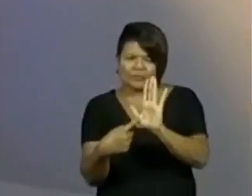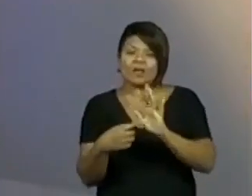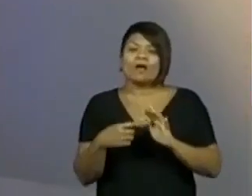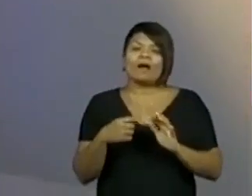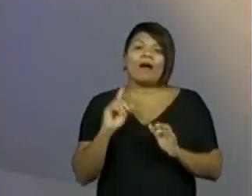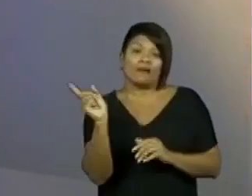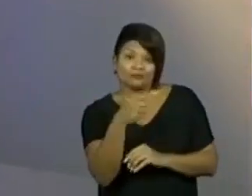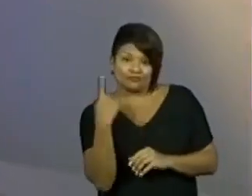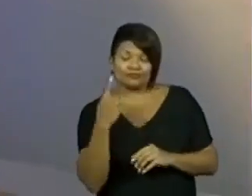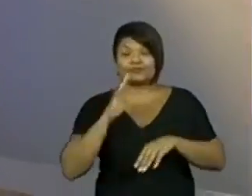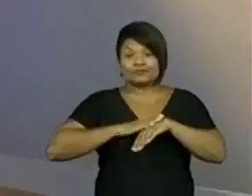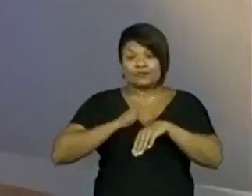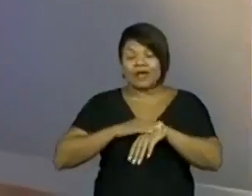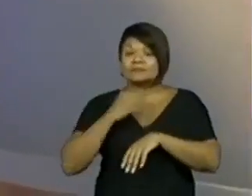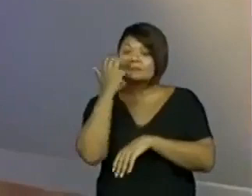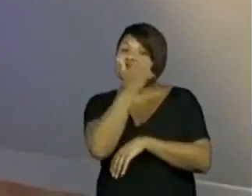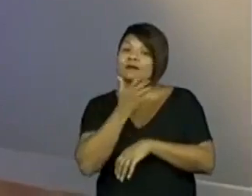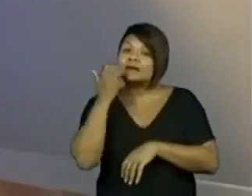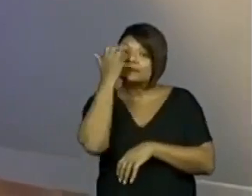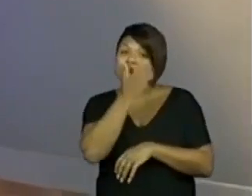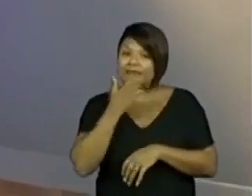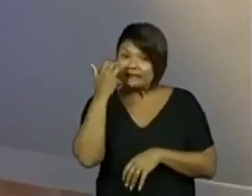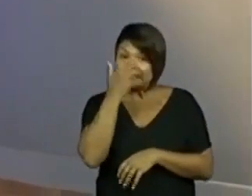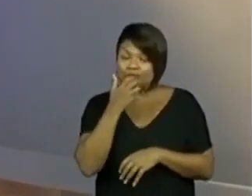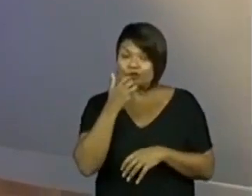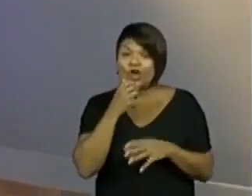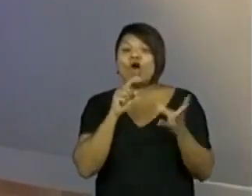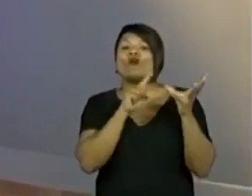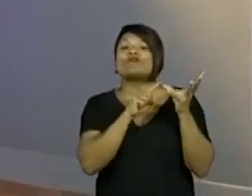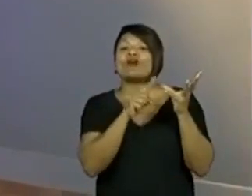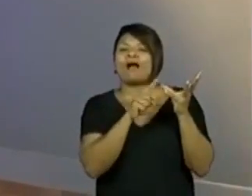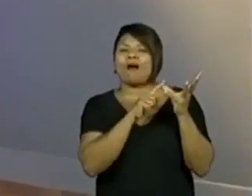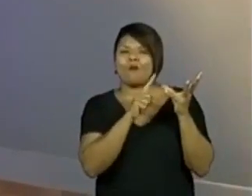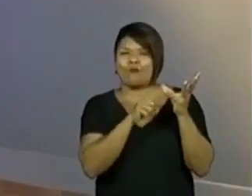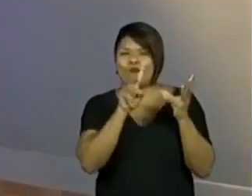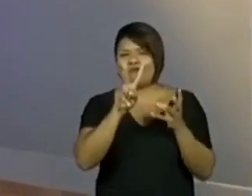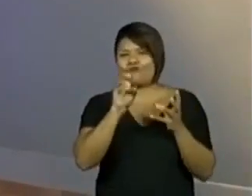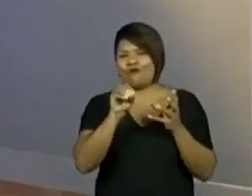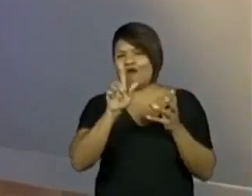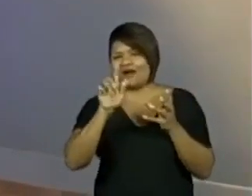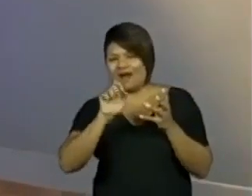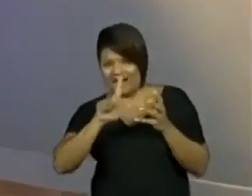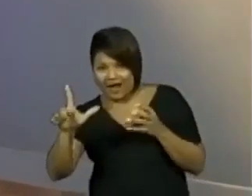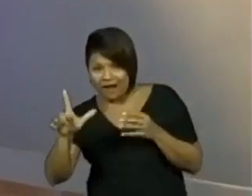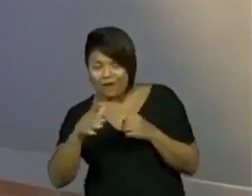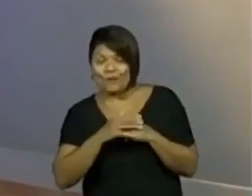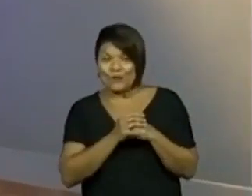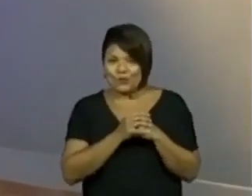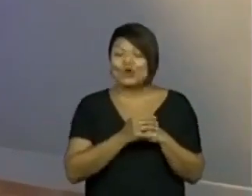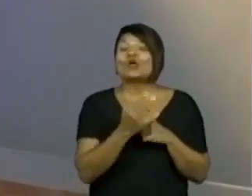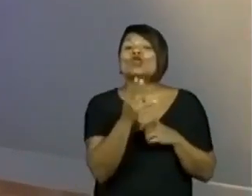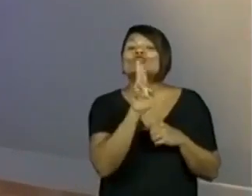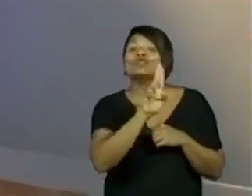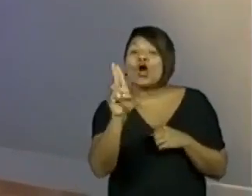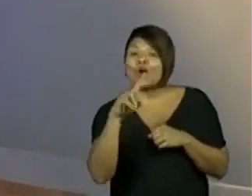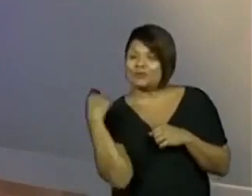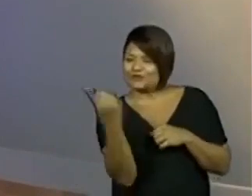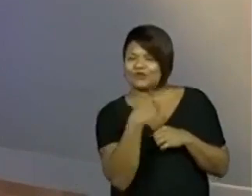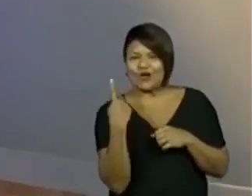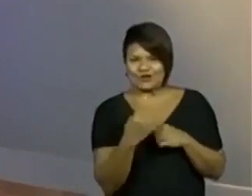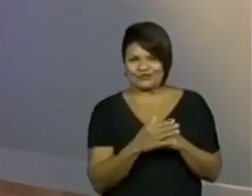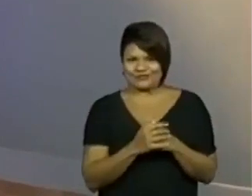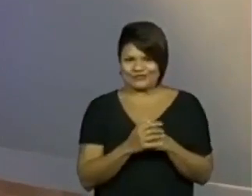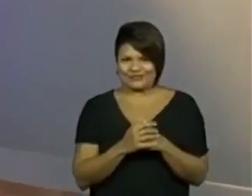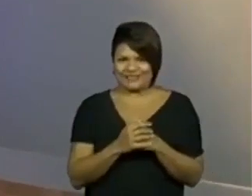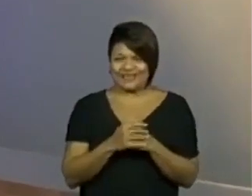faz cantando as vogais do nosso nome, né? Os sons primeiros, os sons abertos